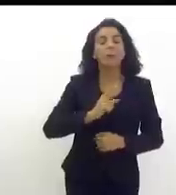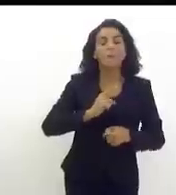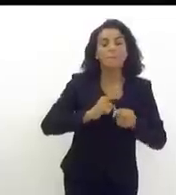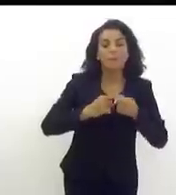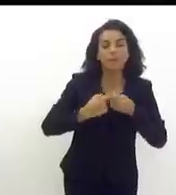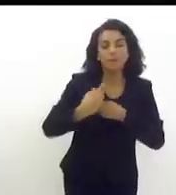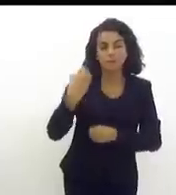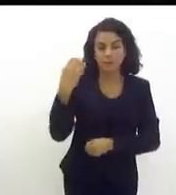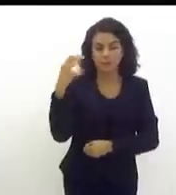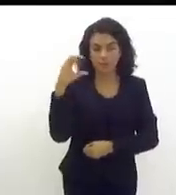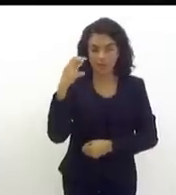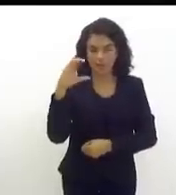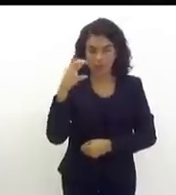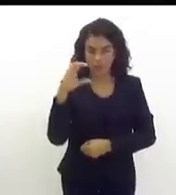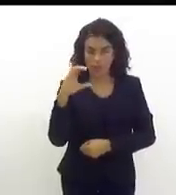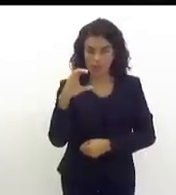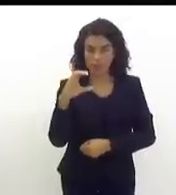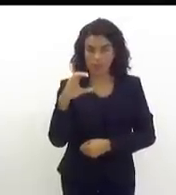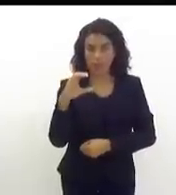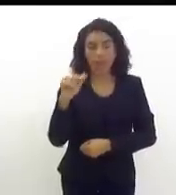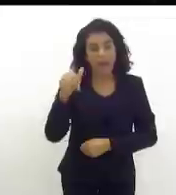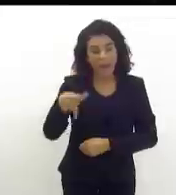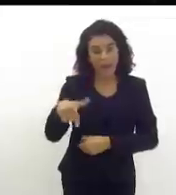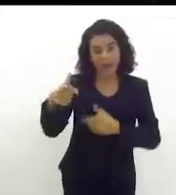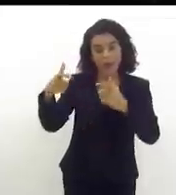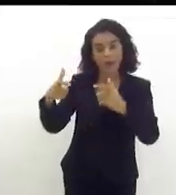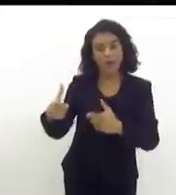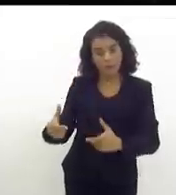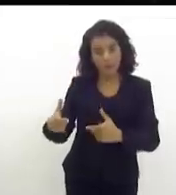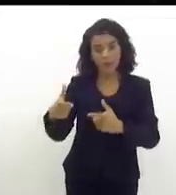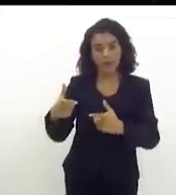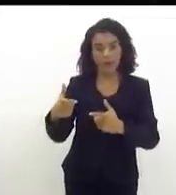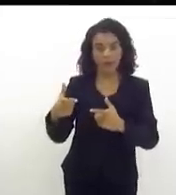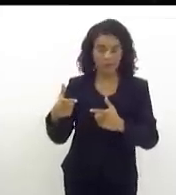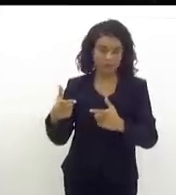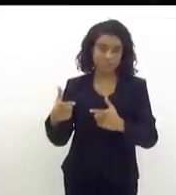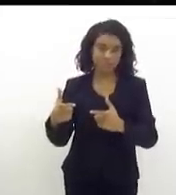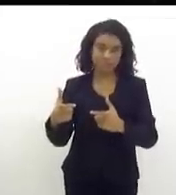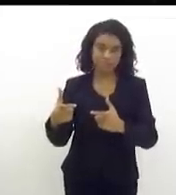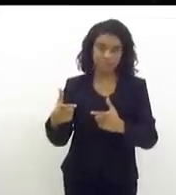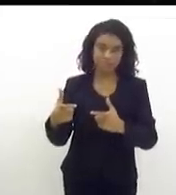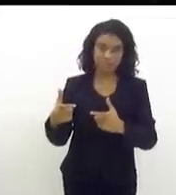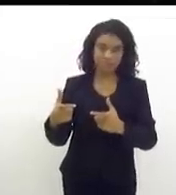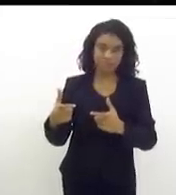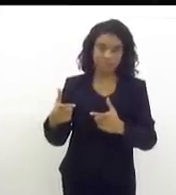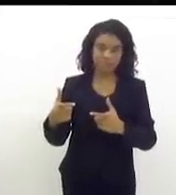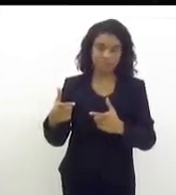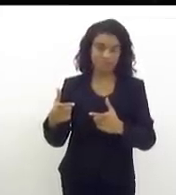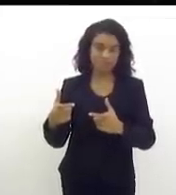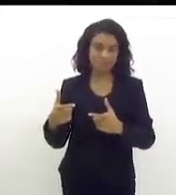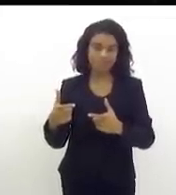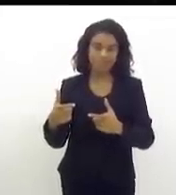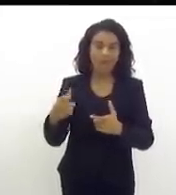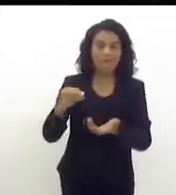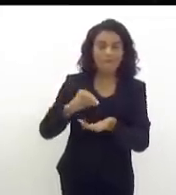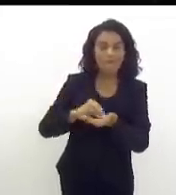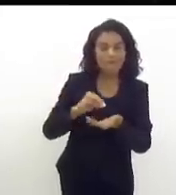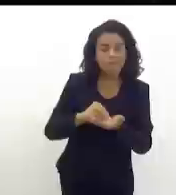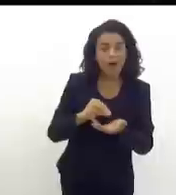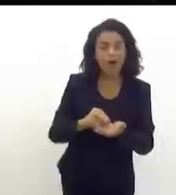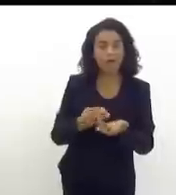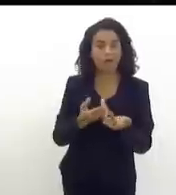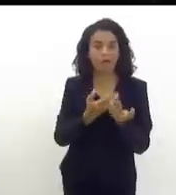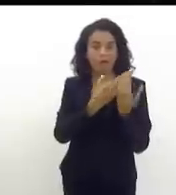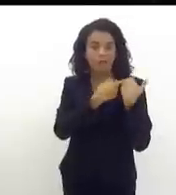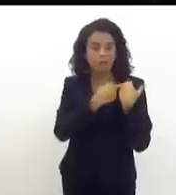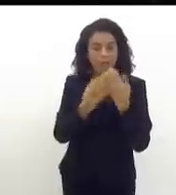Niterói e aonde fez essa incompetência desse concurso